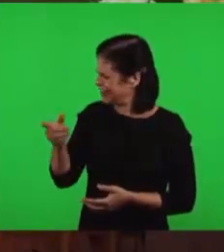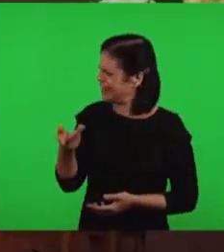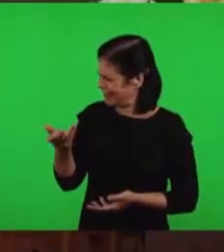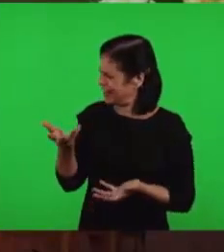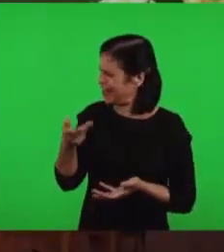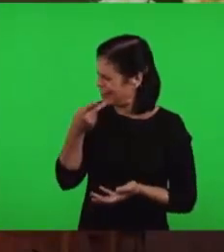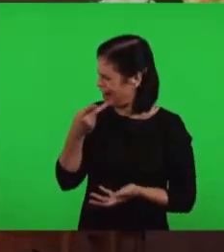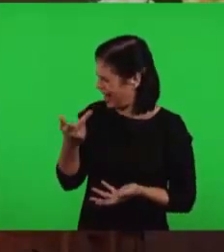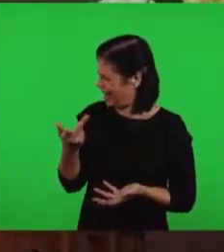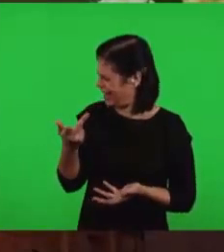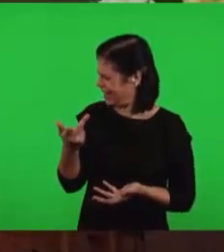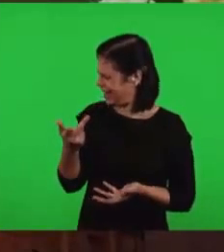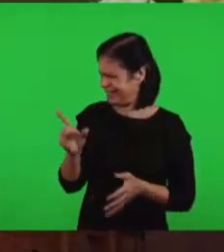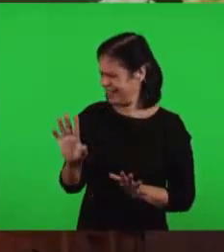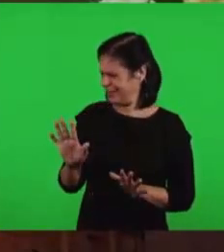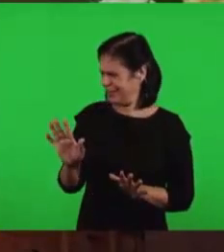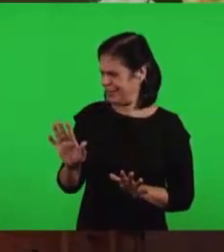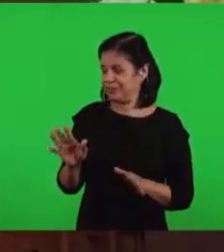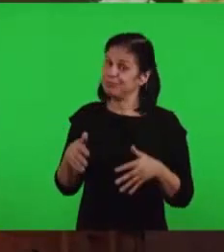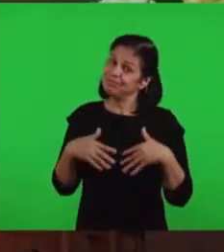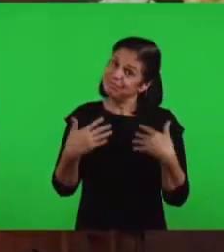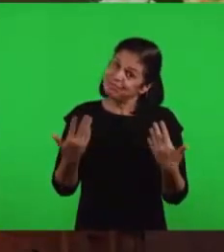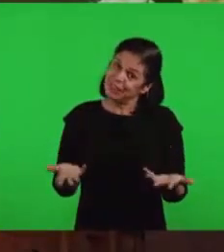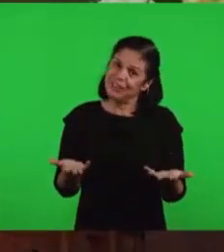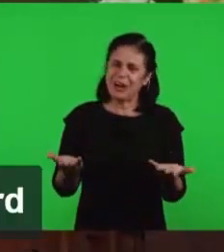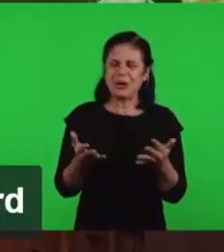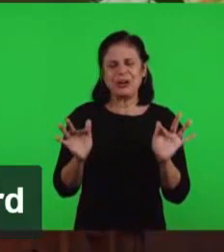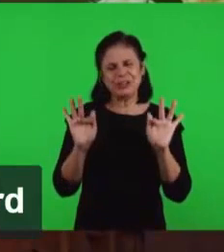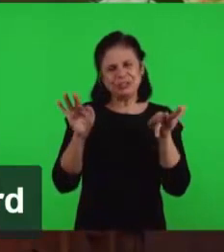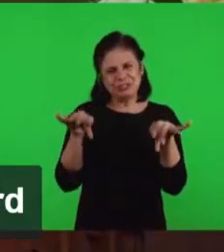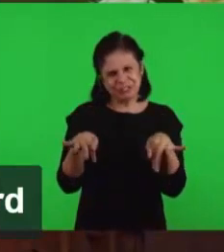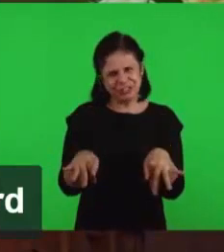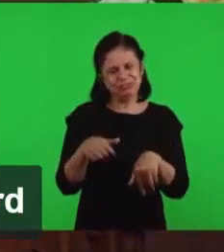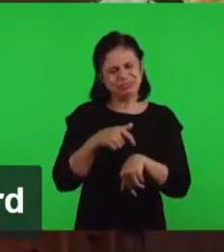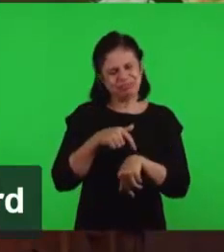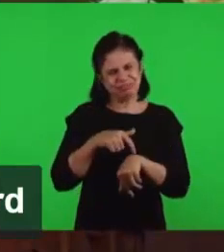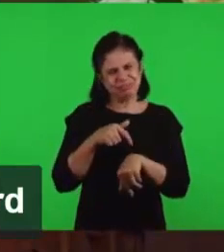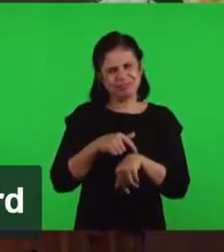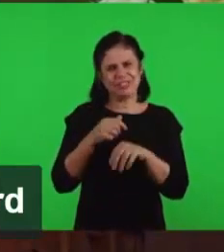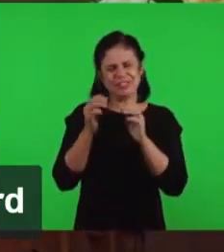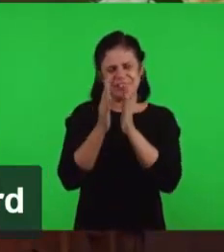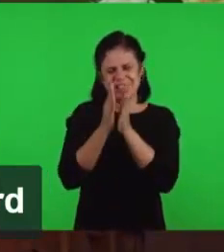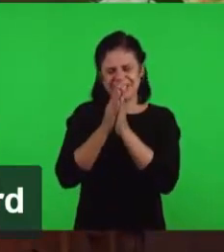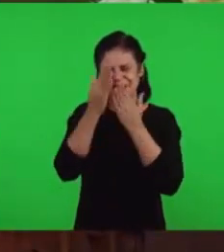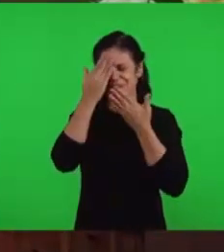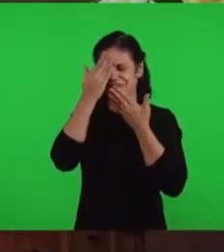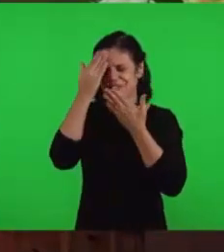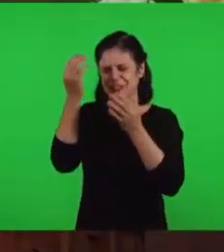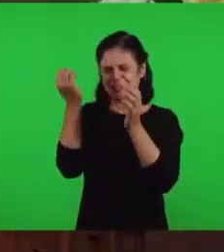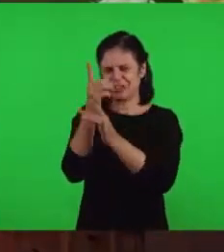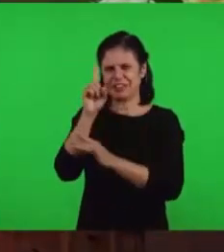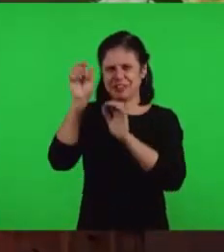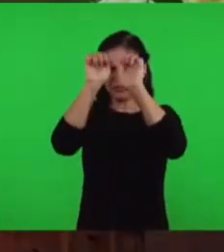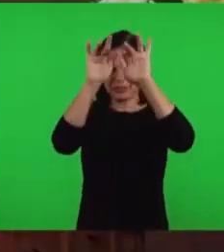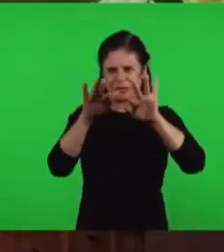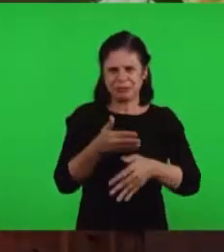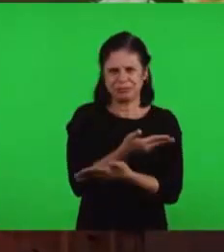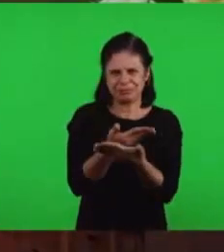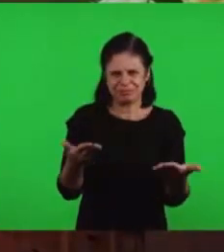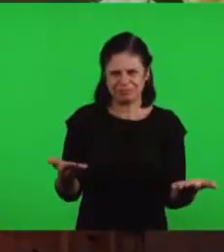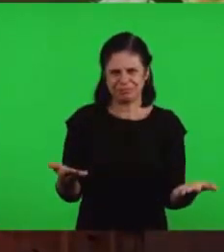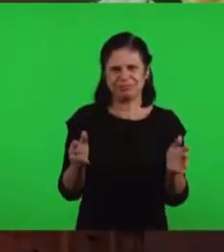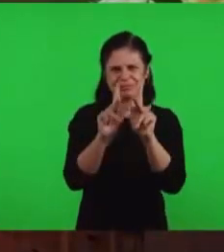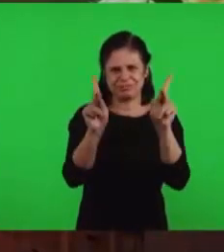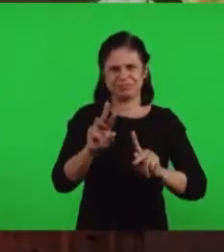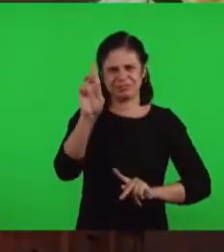presentes aqui quer dar uma palavra tal então assim encerramos esse momento glorificando o nome do Senhor que Deus abençoe a todos